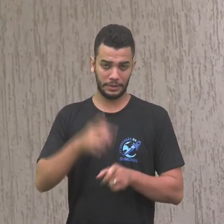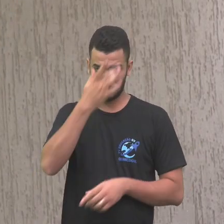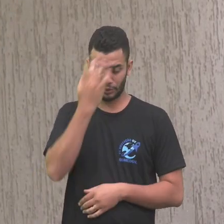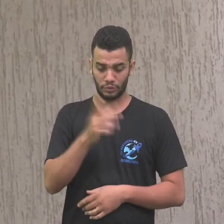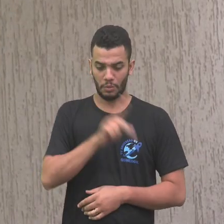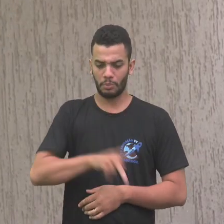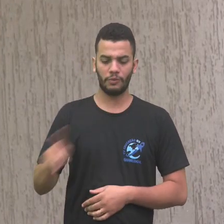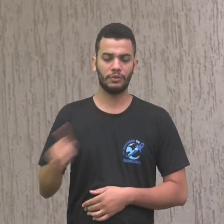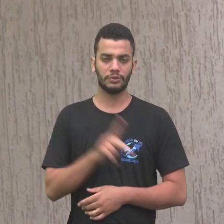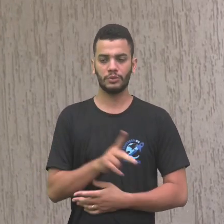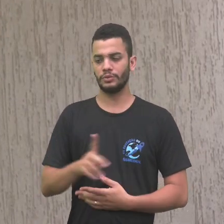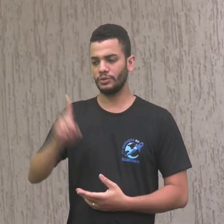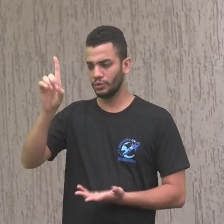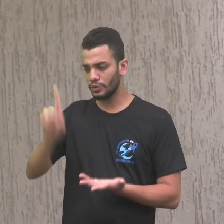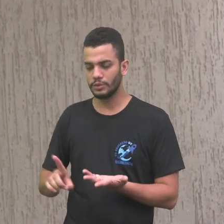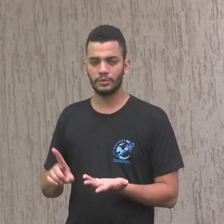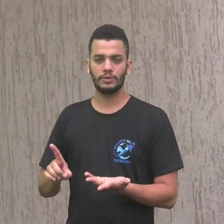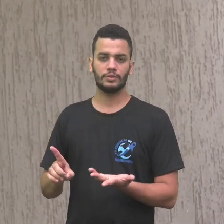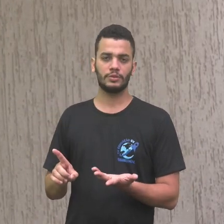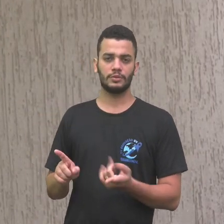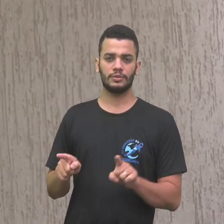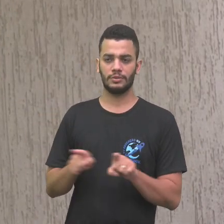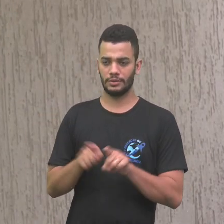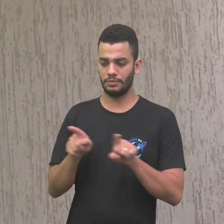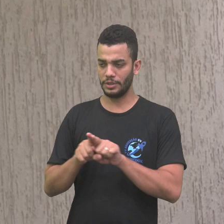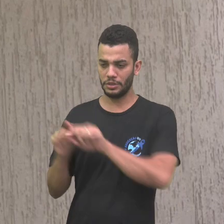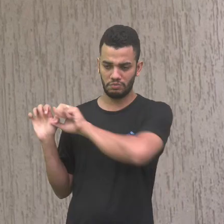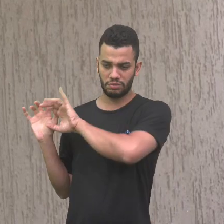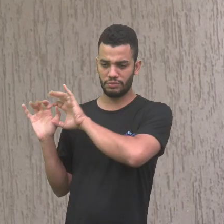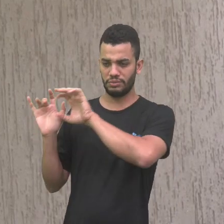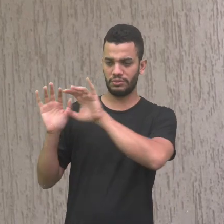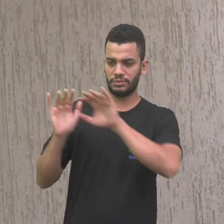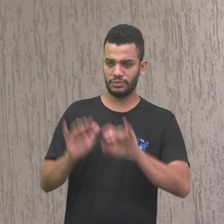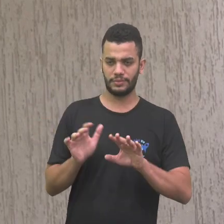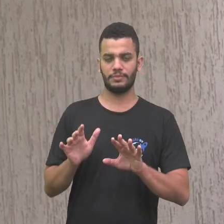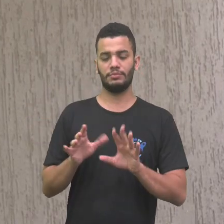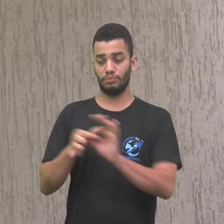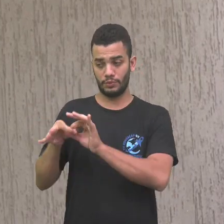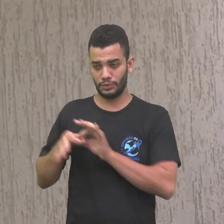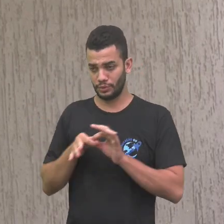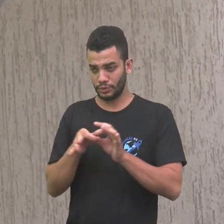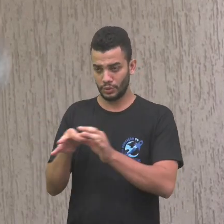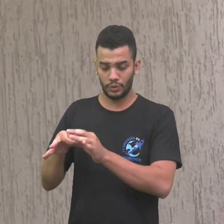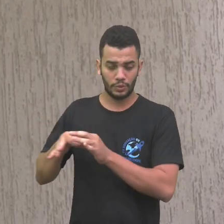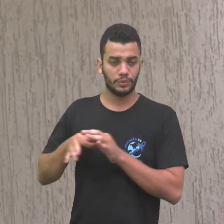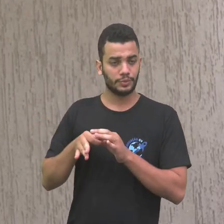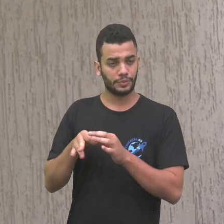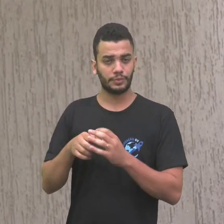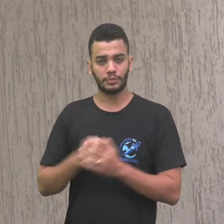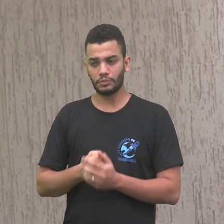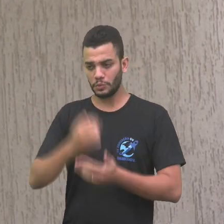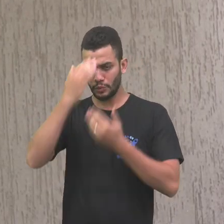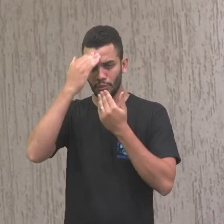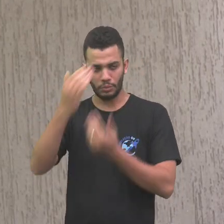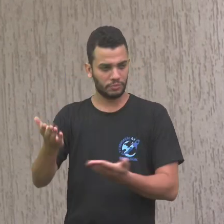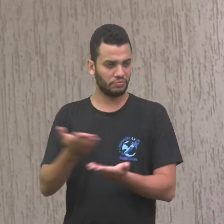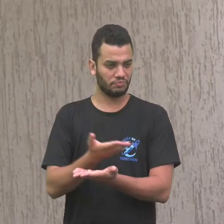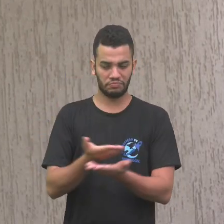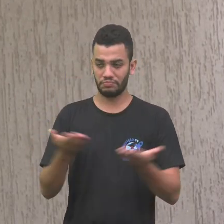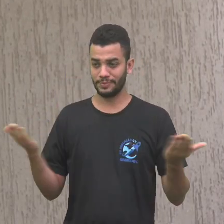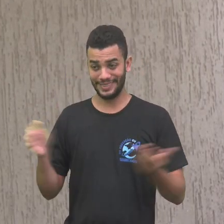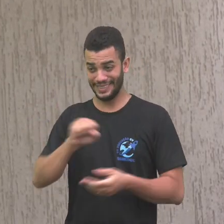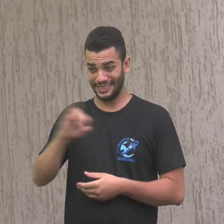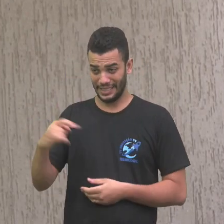os que estão aí presentes, por favor, quero ver quem está aí, os diretores e diretoras. Muito obrigado. Sem